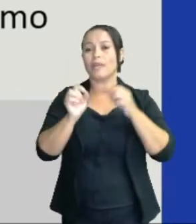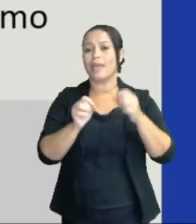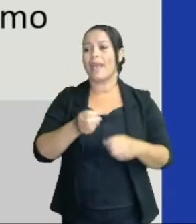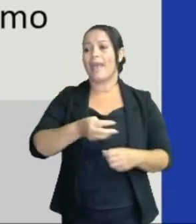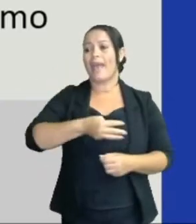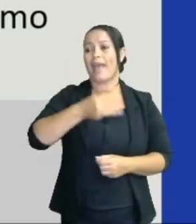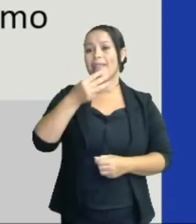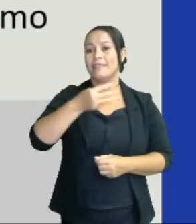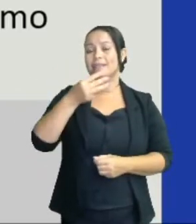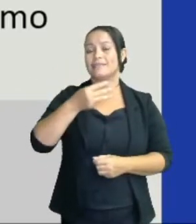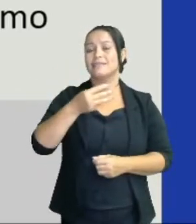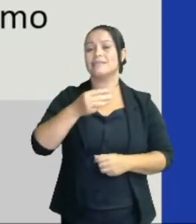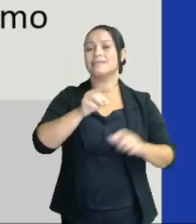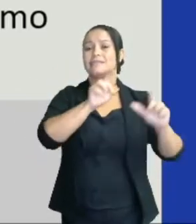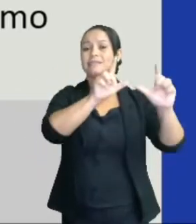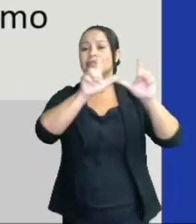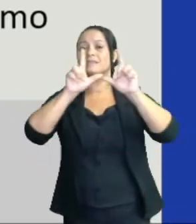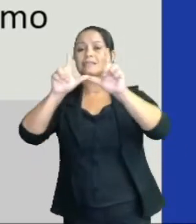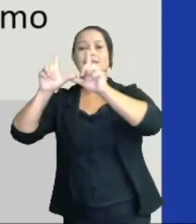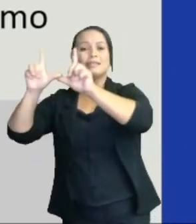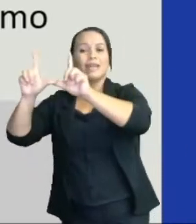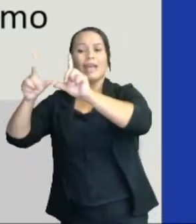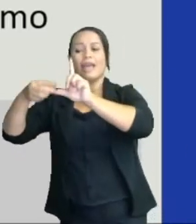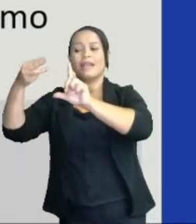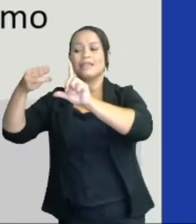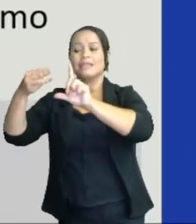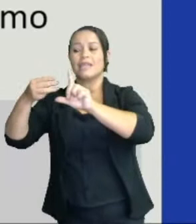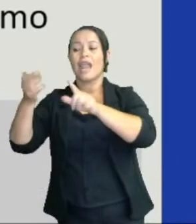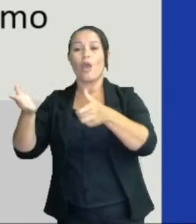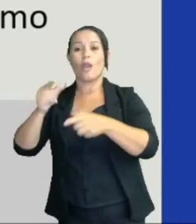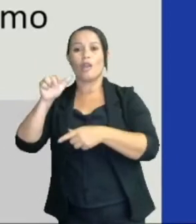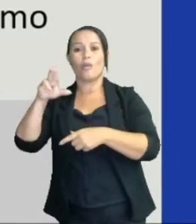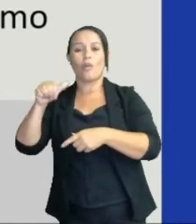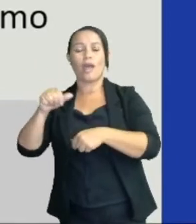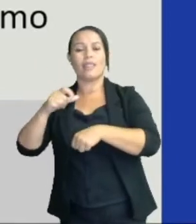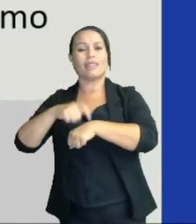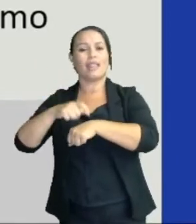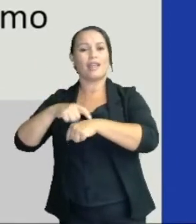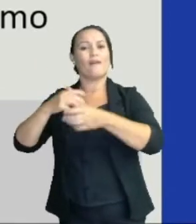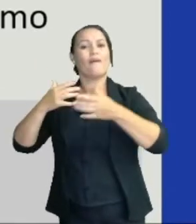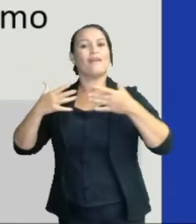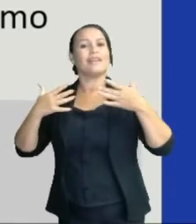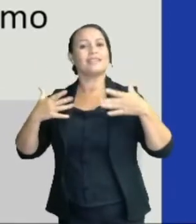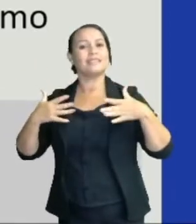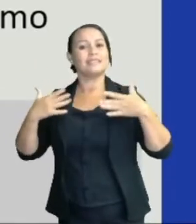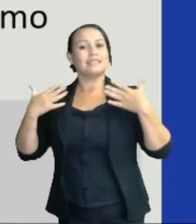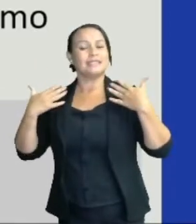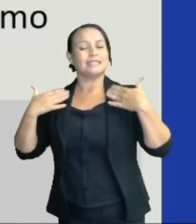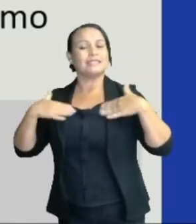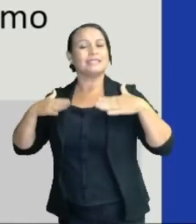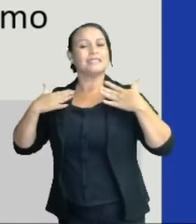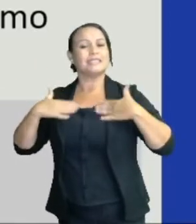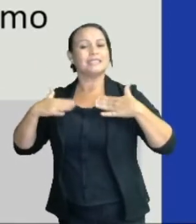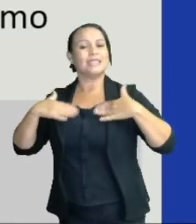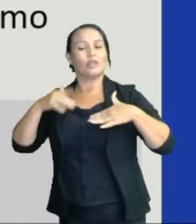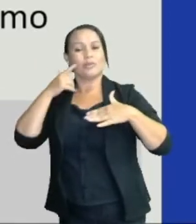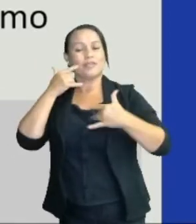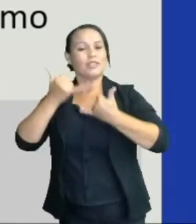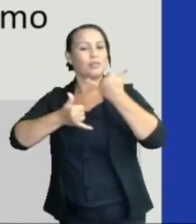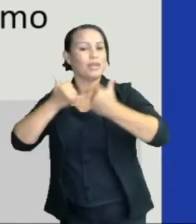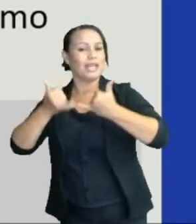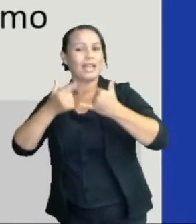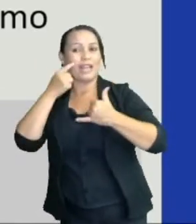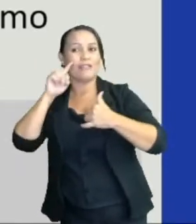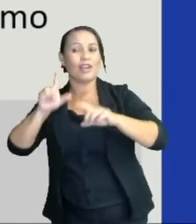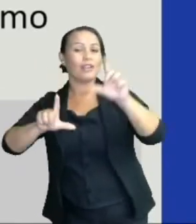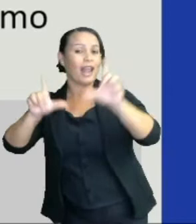terceira cena. Luana agora está no seu horário de lazer, ela está assistindo a um desenho. Vamos ver lá que horas